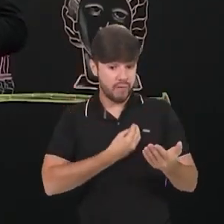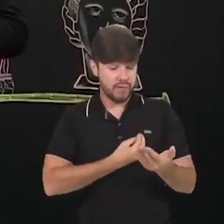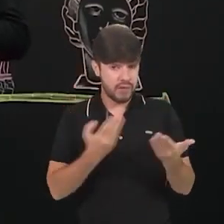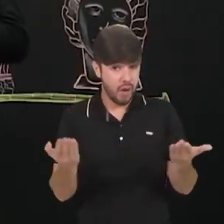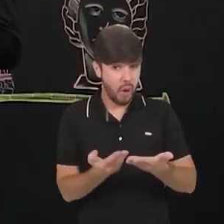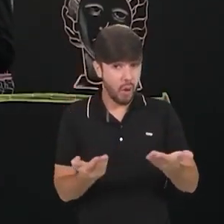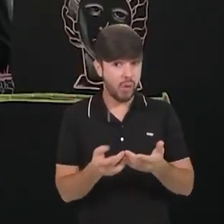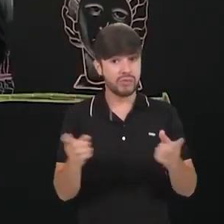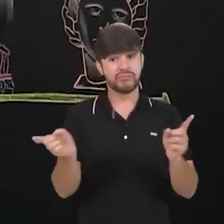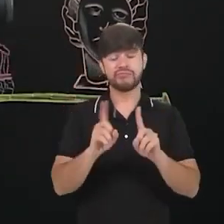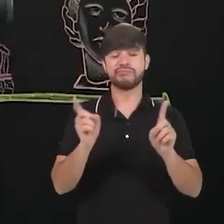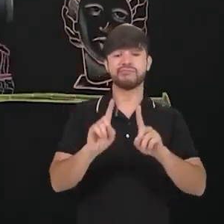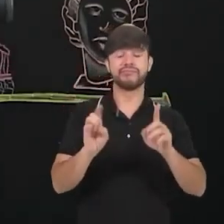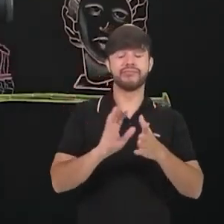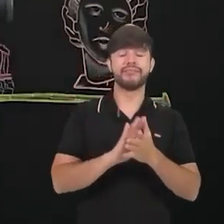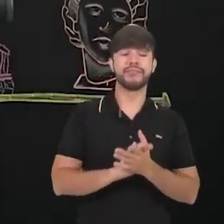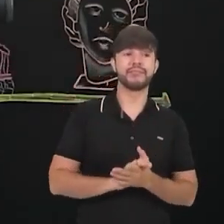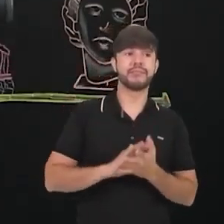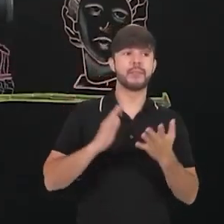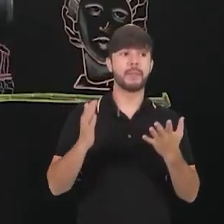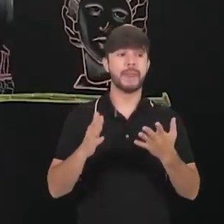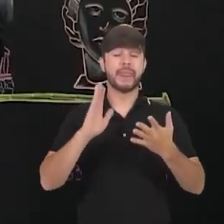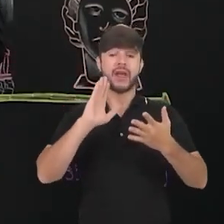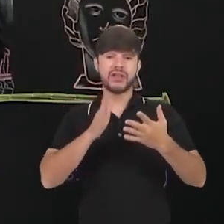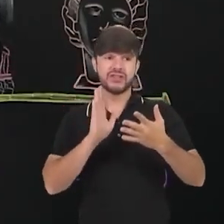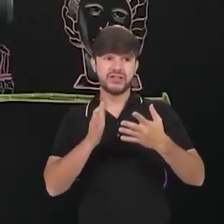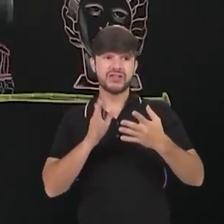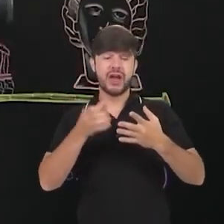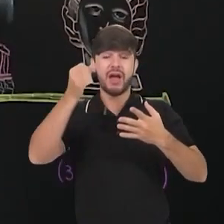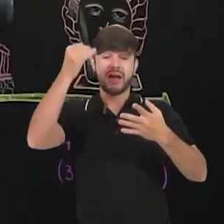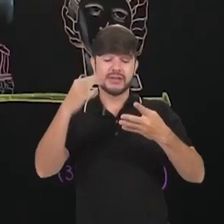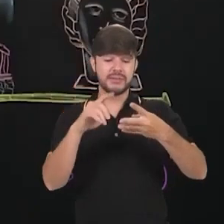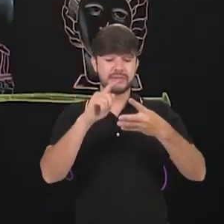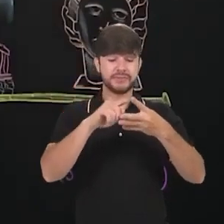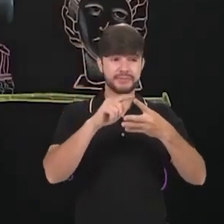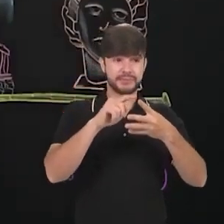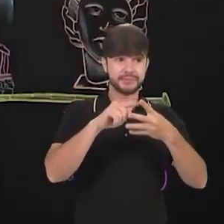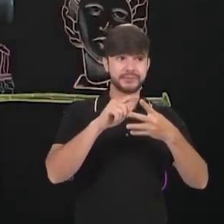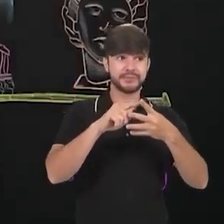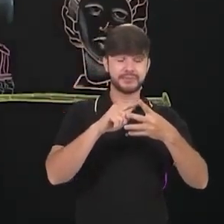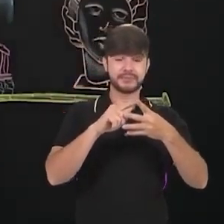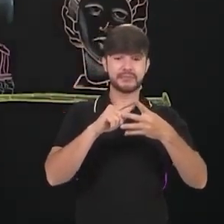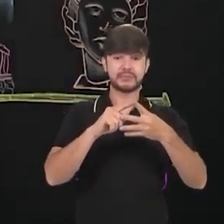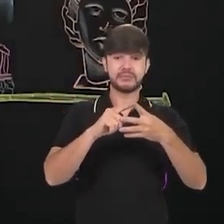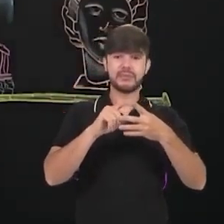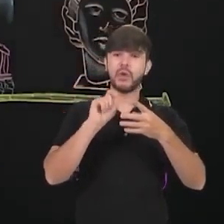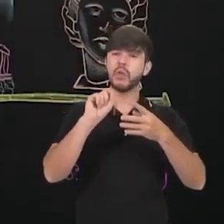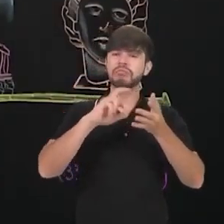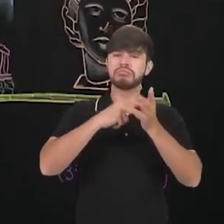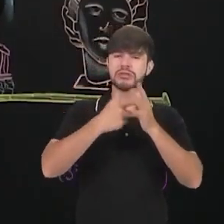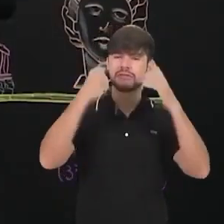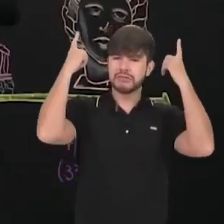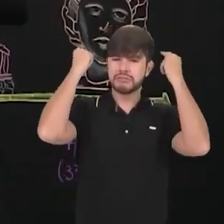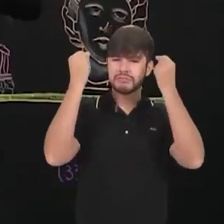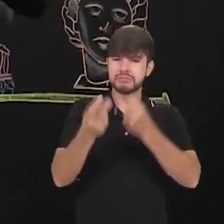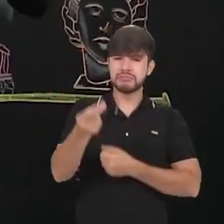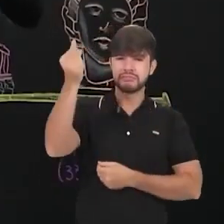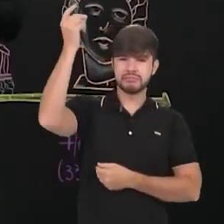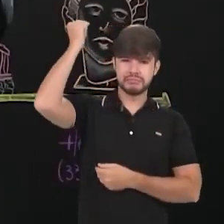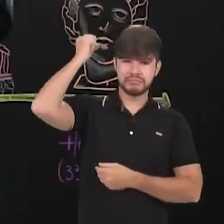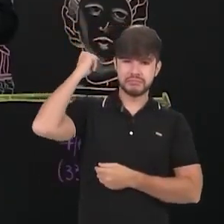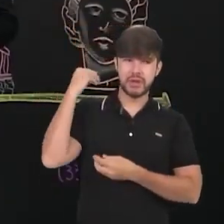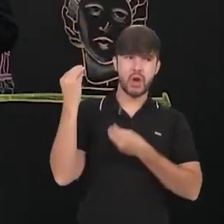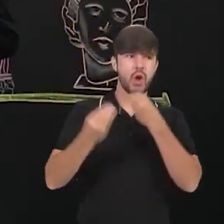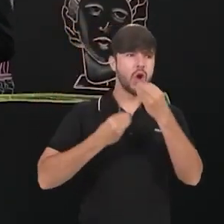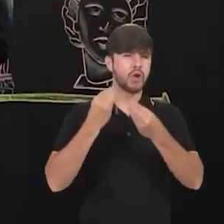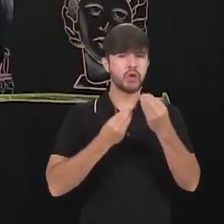hoje. Então, legal. A gente já falou aqui sobre o que é essa Grécia Antiga, sobre como